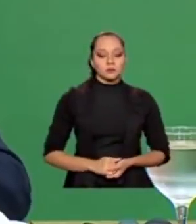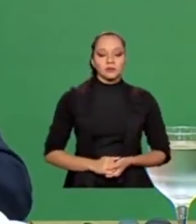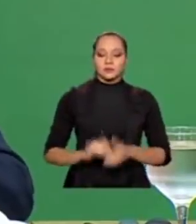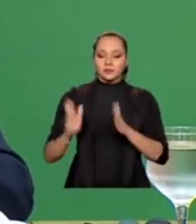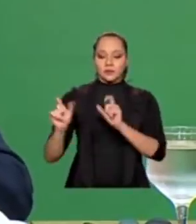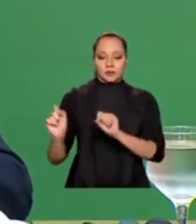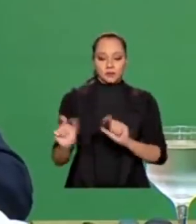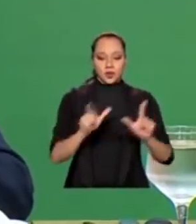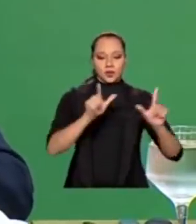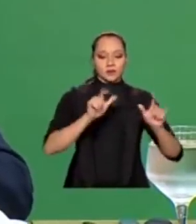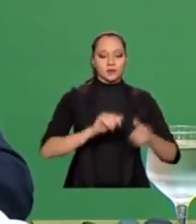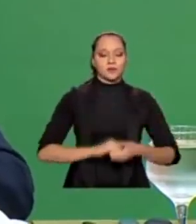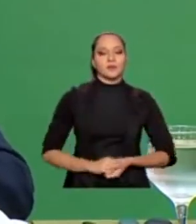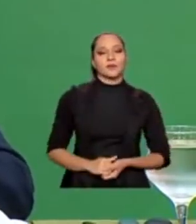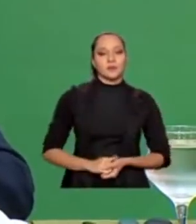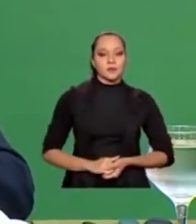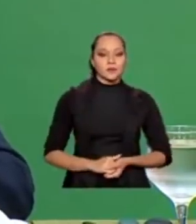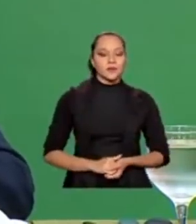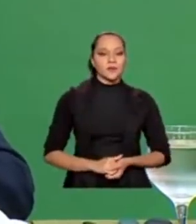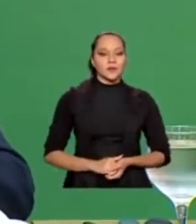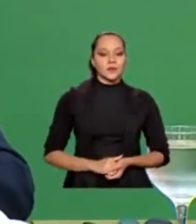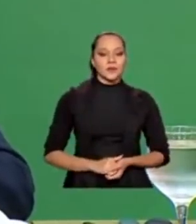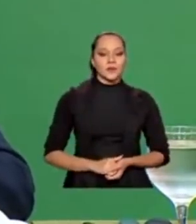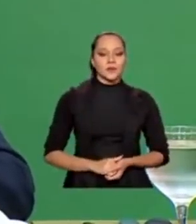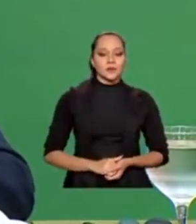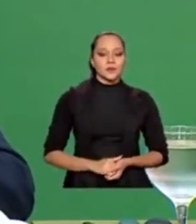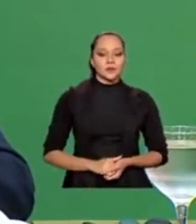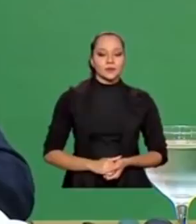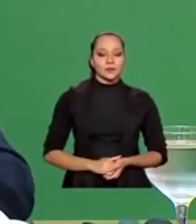Passa o próximo slide, por favor.